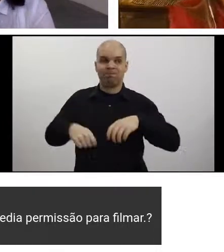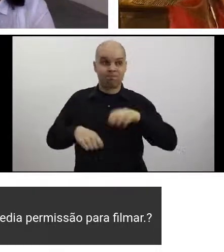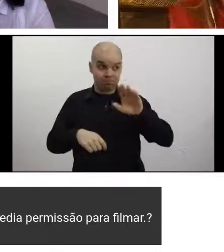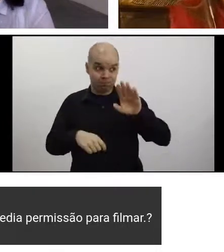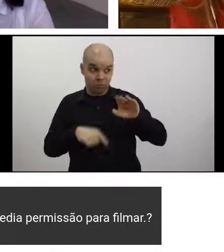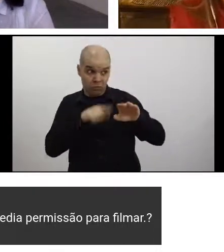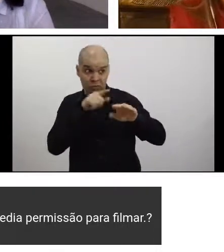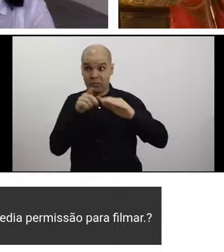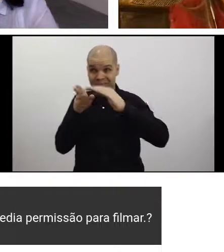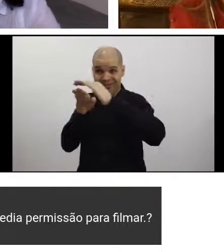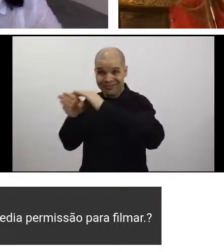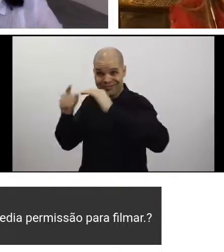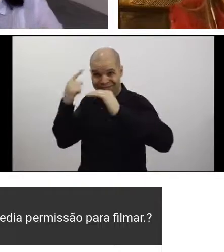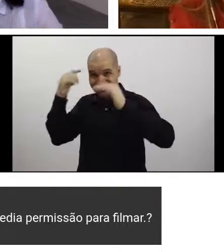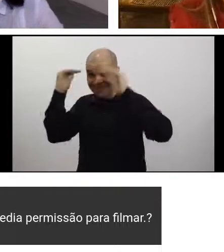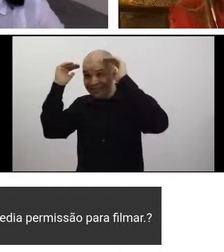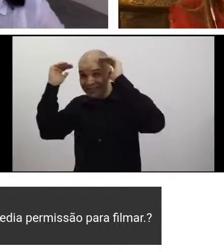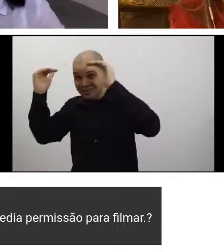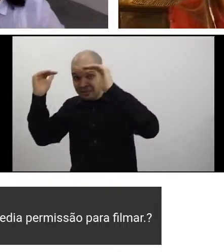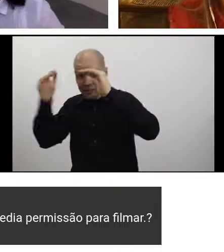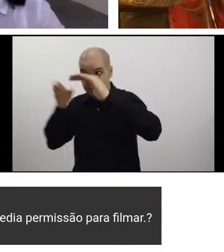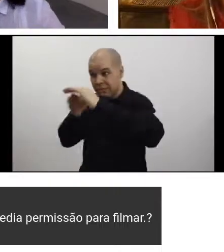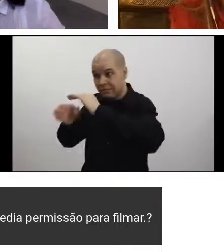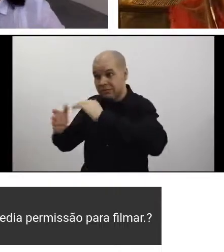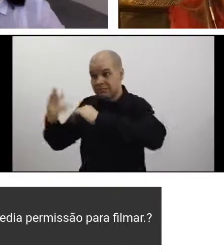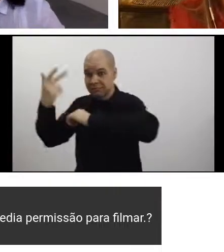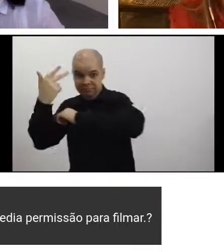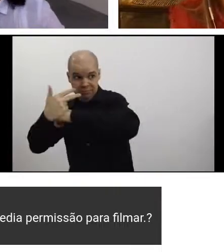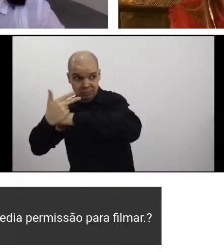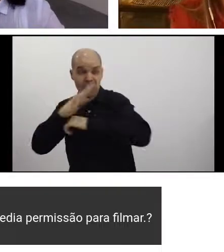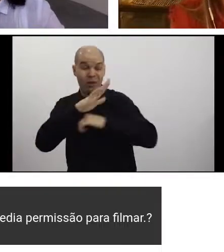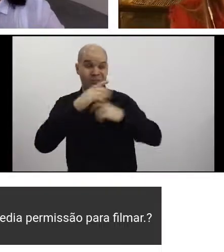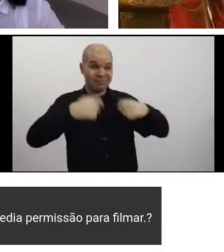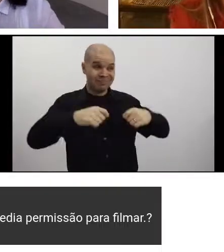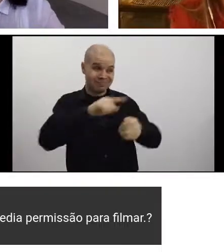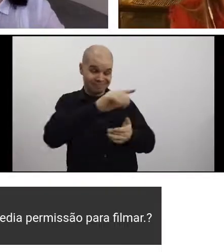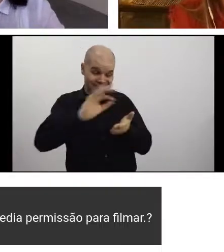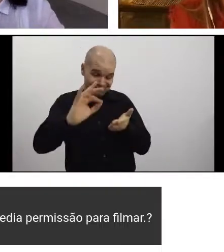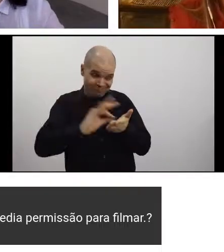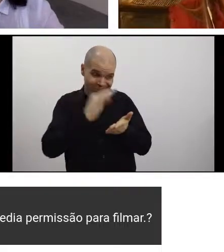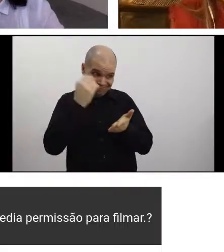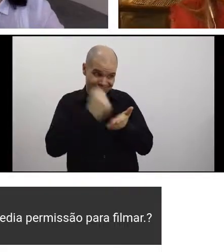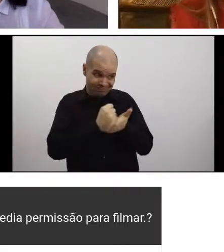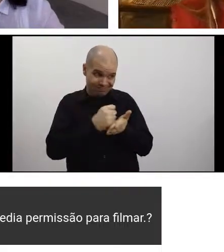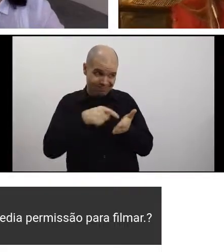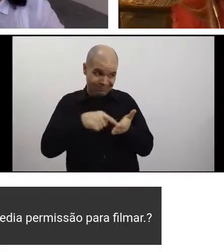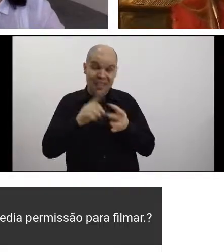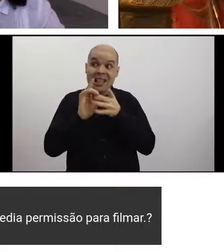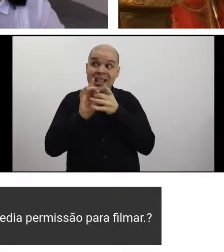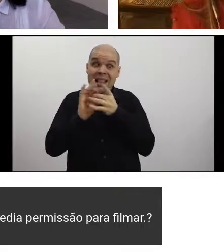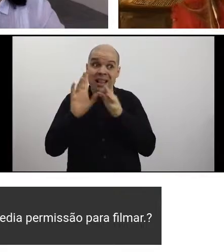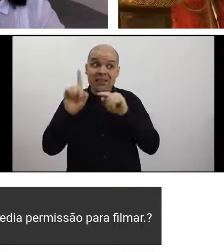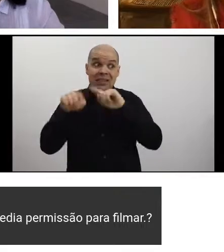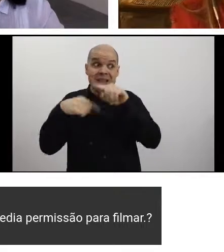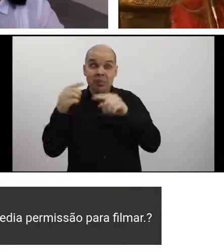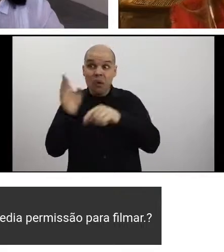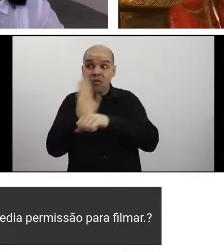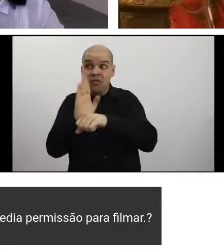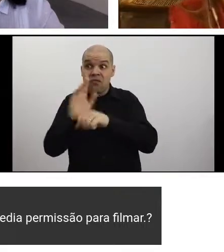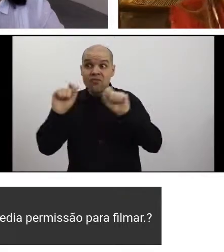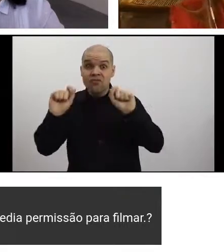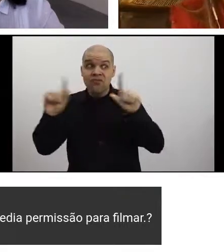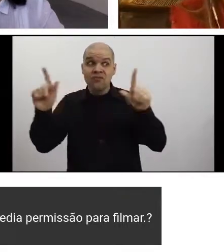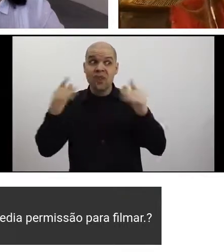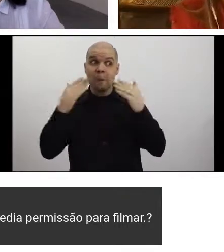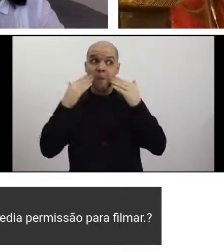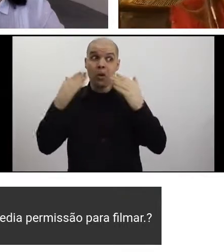mundo assinou, entendeu? Mas em muitos países ainda não tinha, as pessoas nunca tinham sido filmadas, não tinham